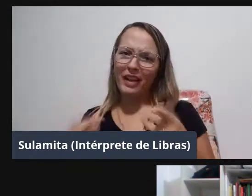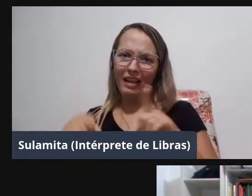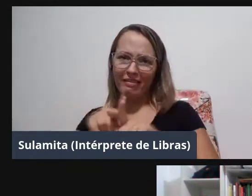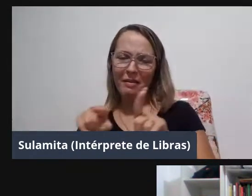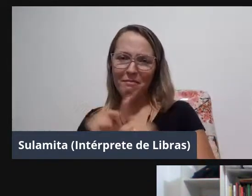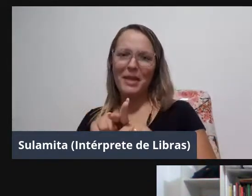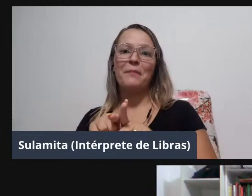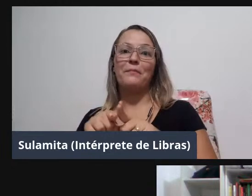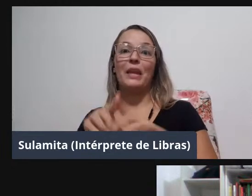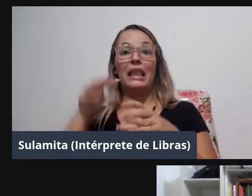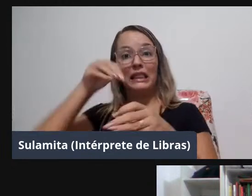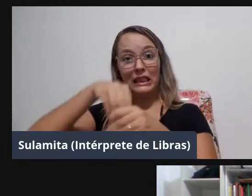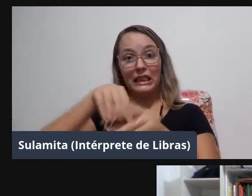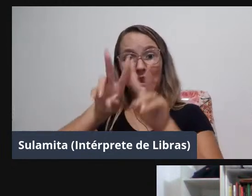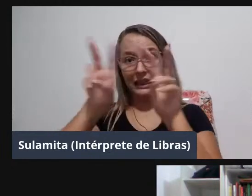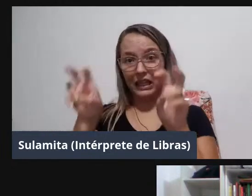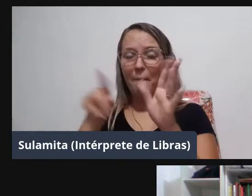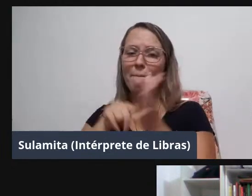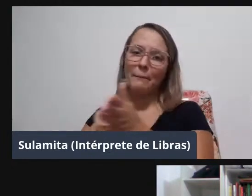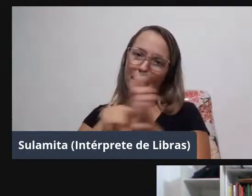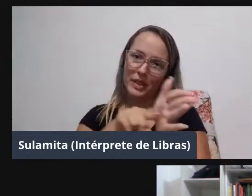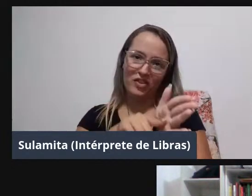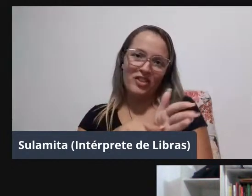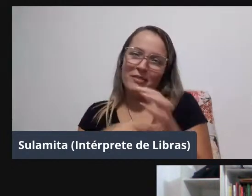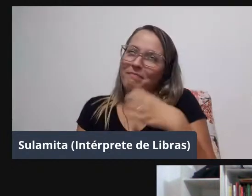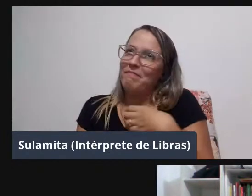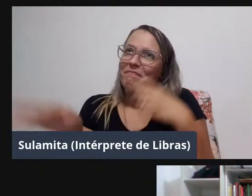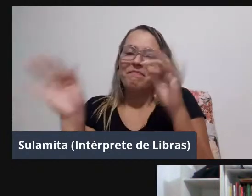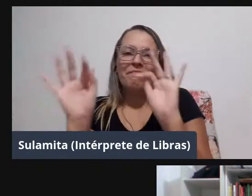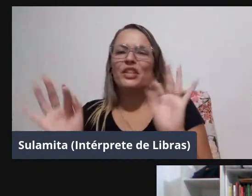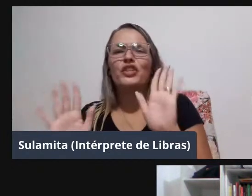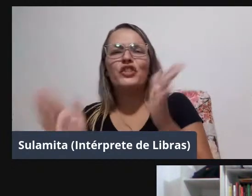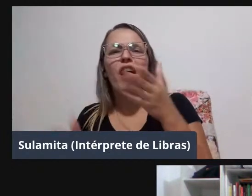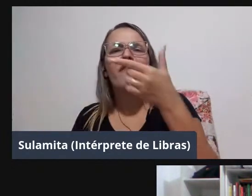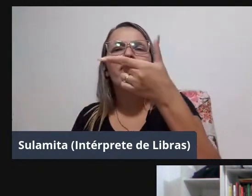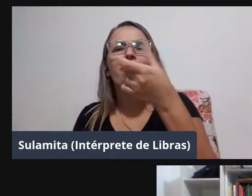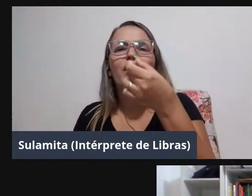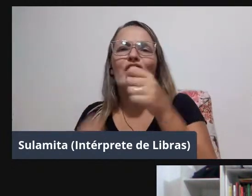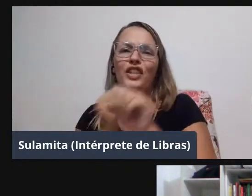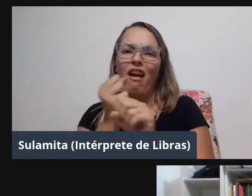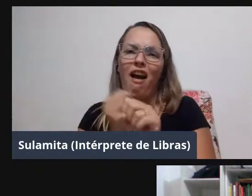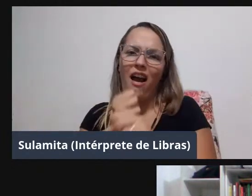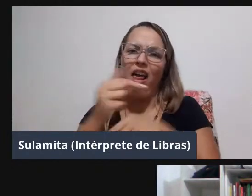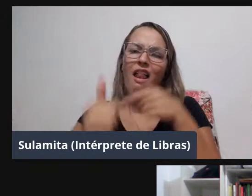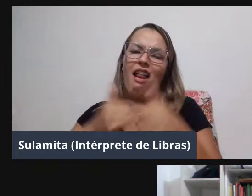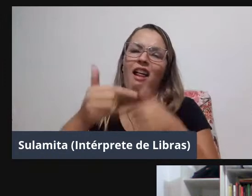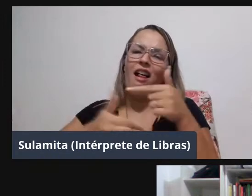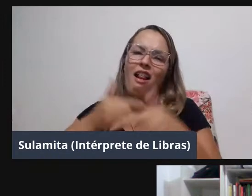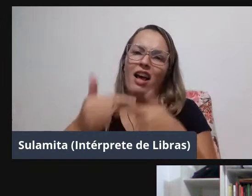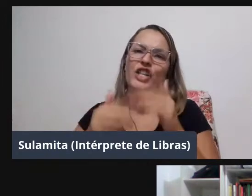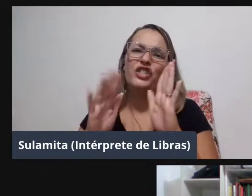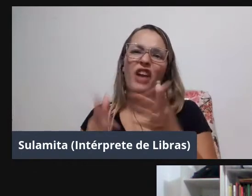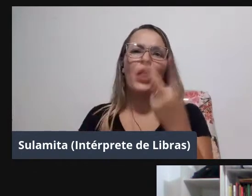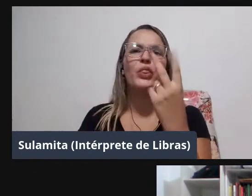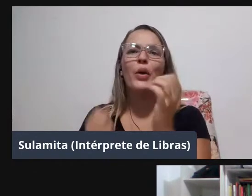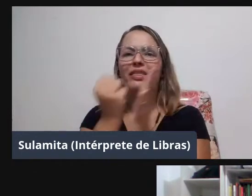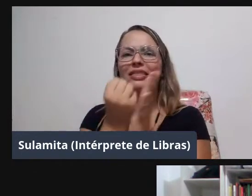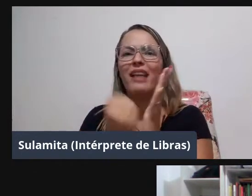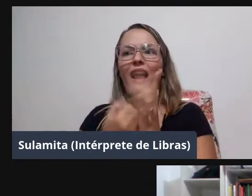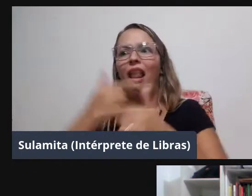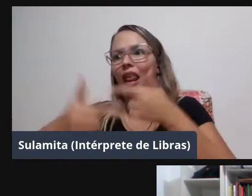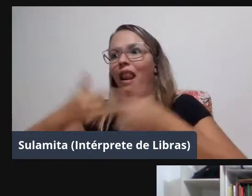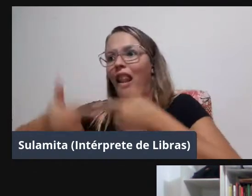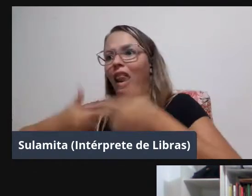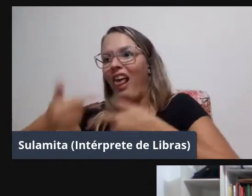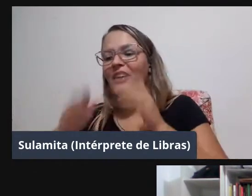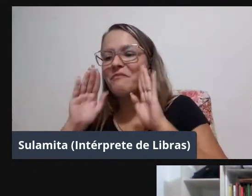que eu pesquiso e que tanto me empolgam há 20 anos, né? Eu estou já completando 2 décadas de pesquisa nessa